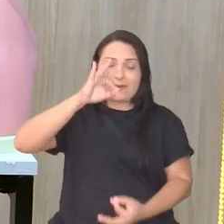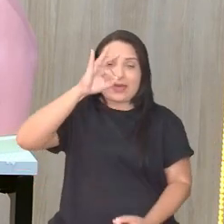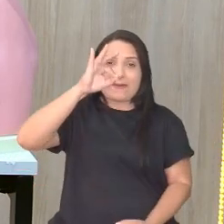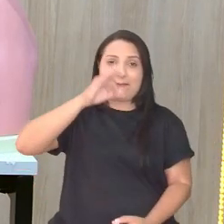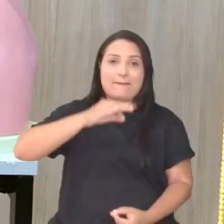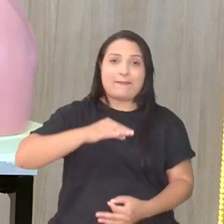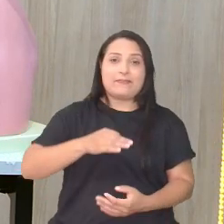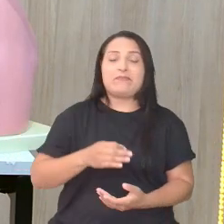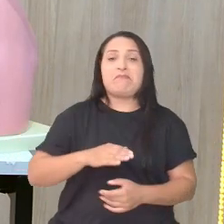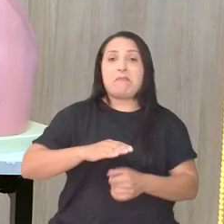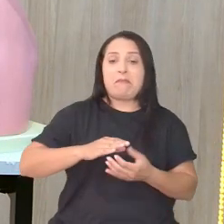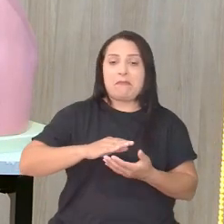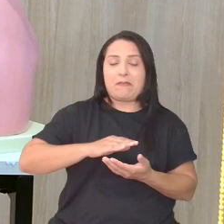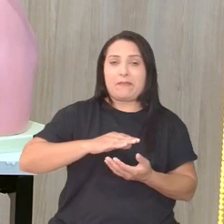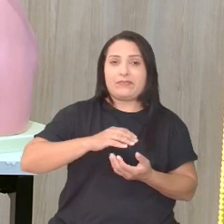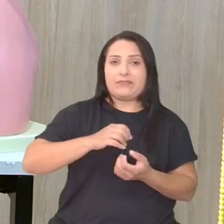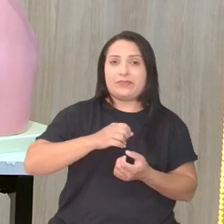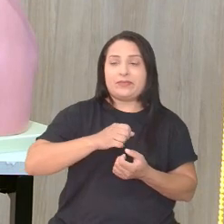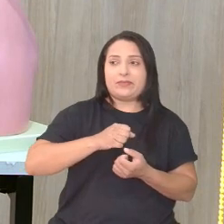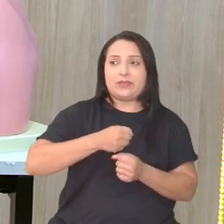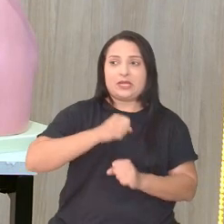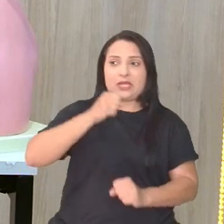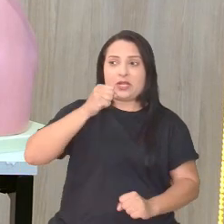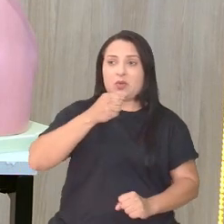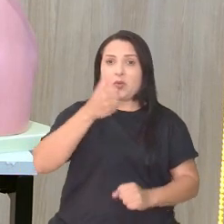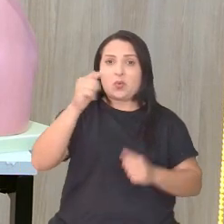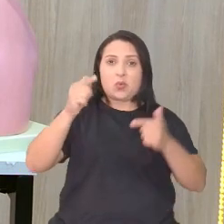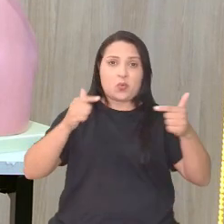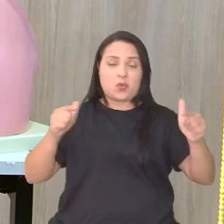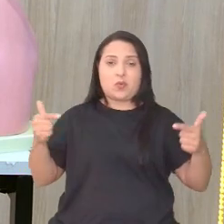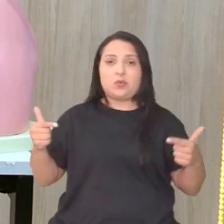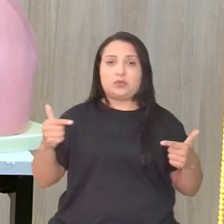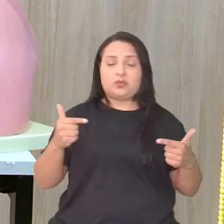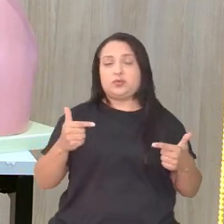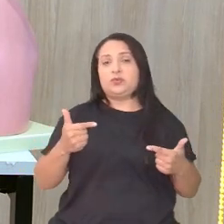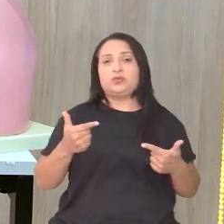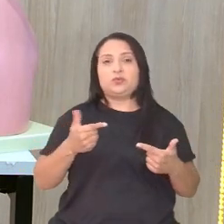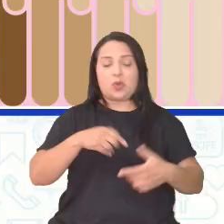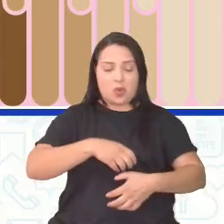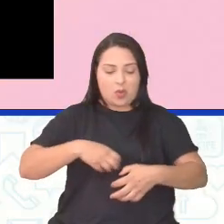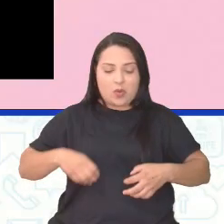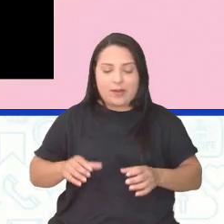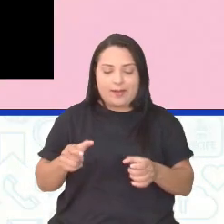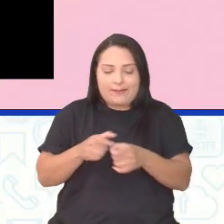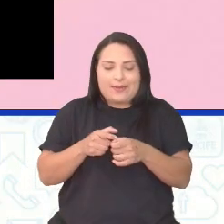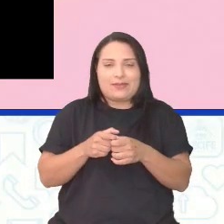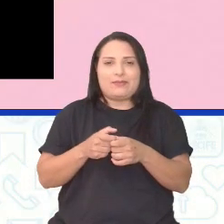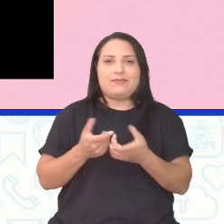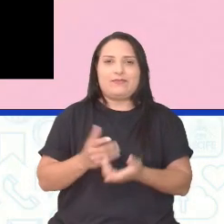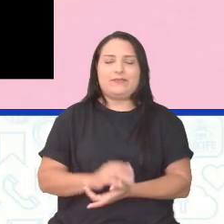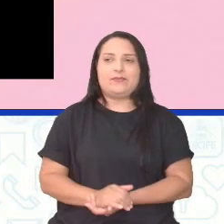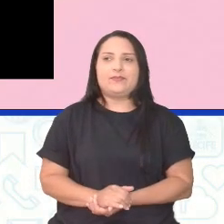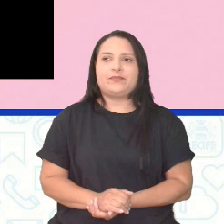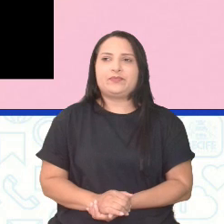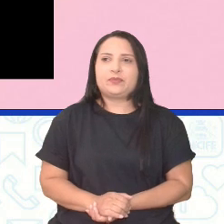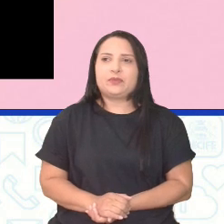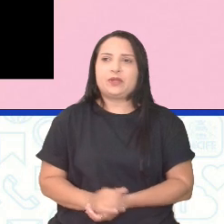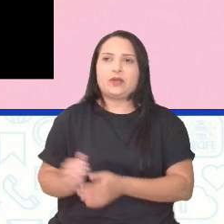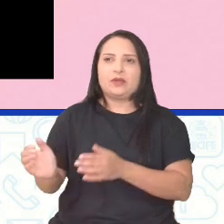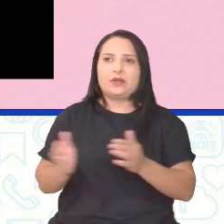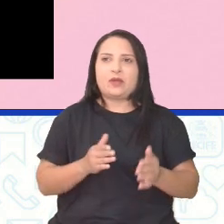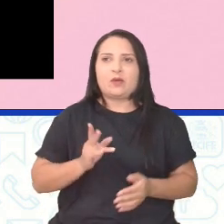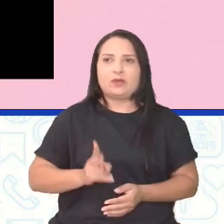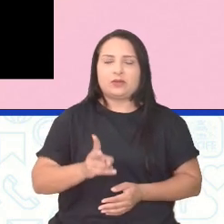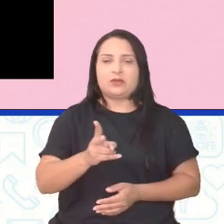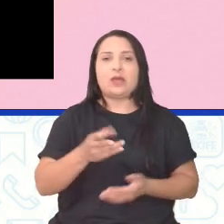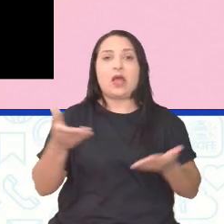que todos os outros órgãos. Vejam também essa questão como é interessante. Mas vamos continuar. Agora nós vamos